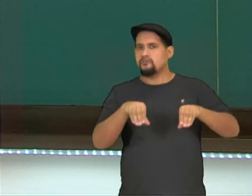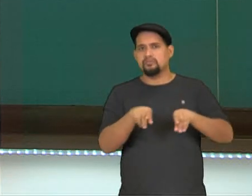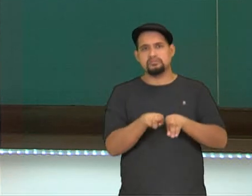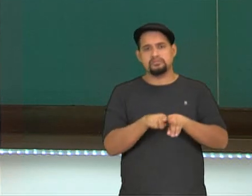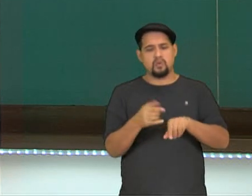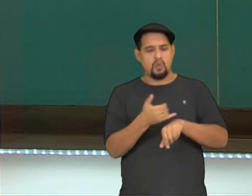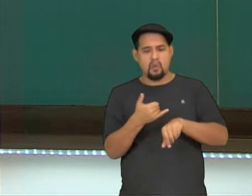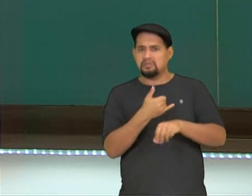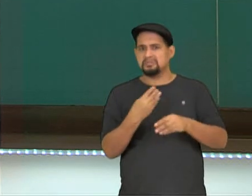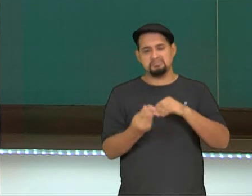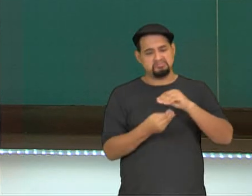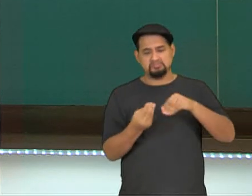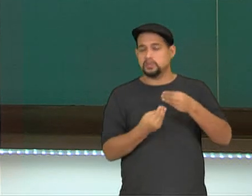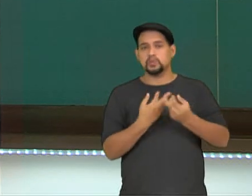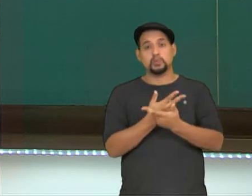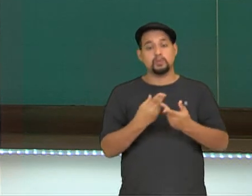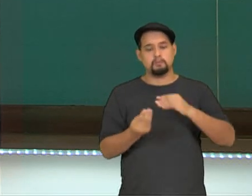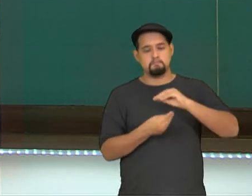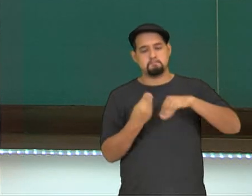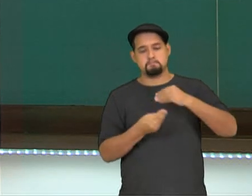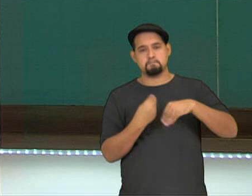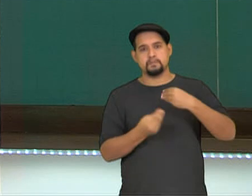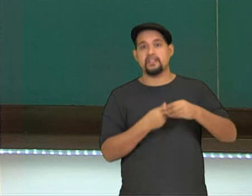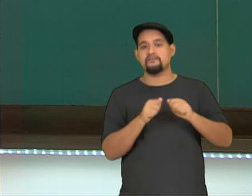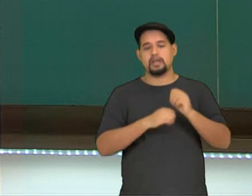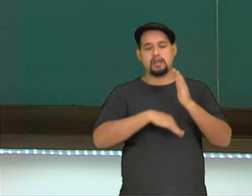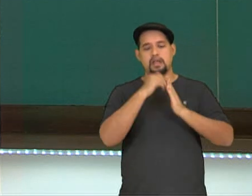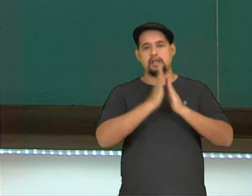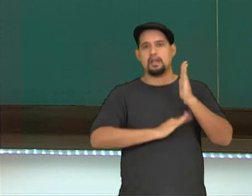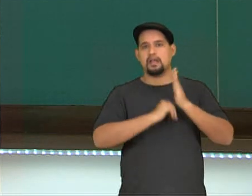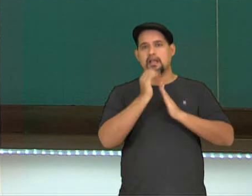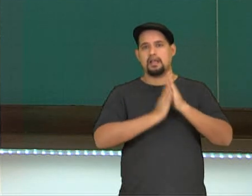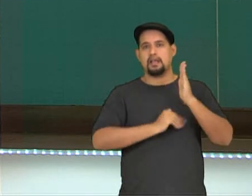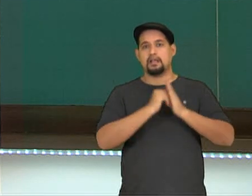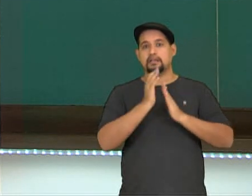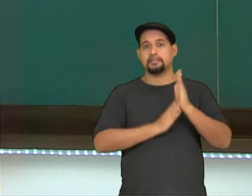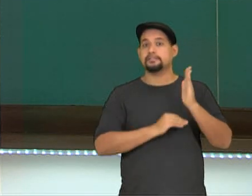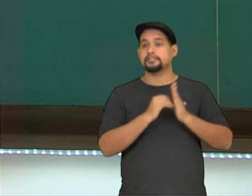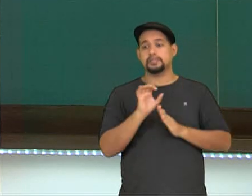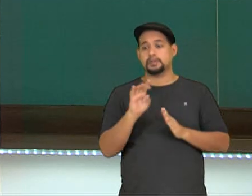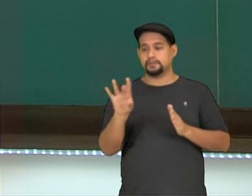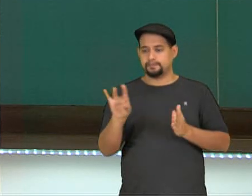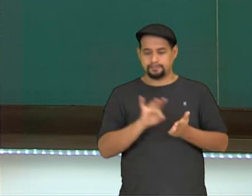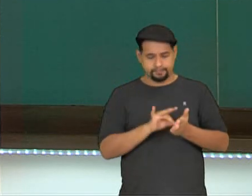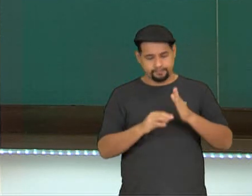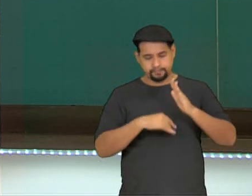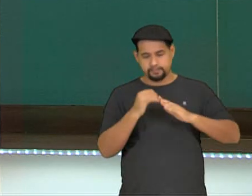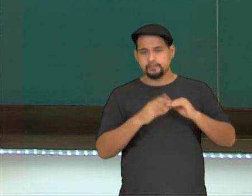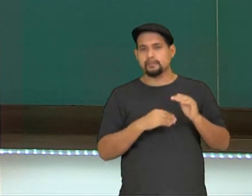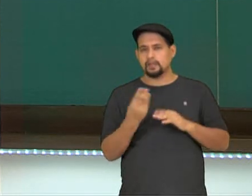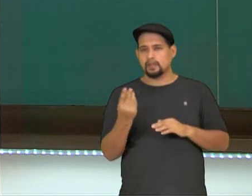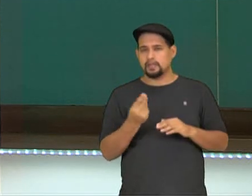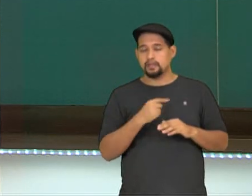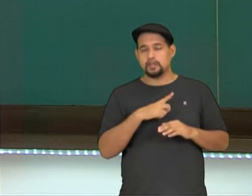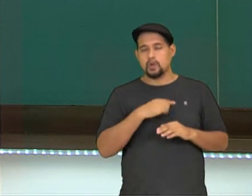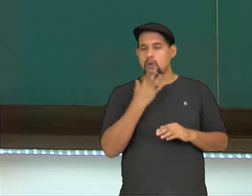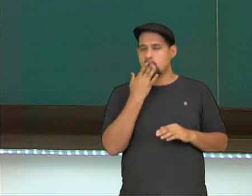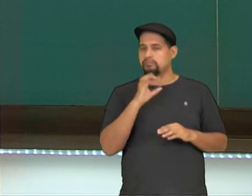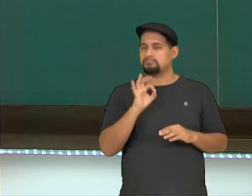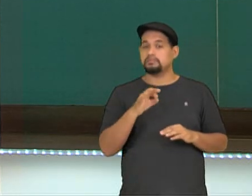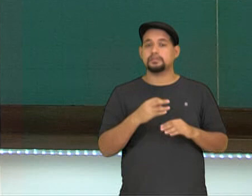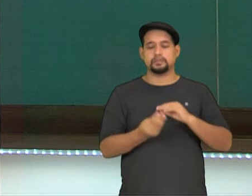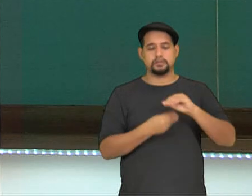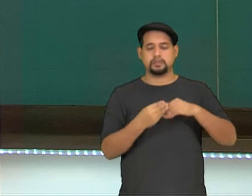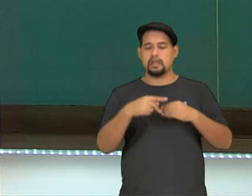óleo, o que seja, eu misturo e produzo a tinta. Eu produzo através de uma coisa sólida, eu produzo um líquido que tem cor. Então isso é